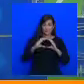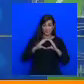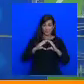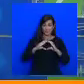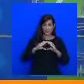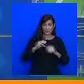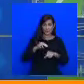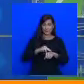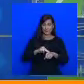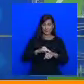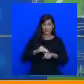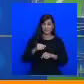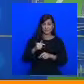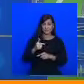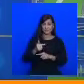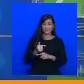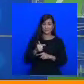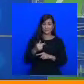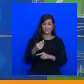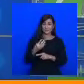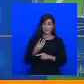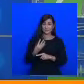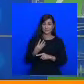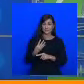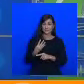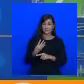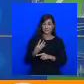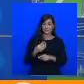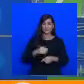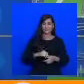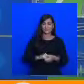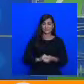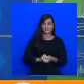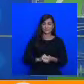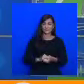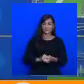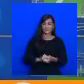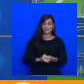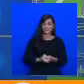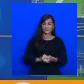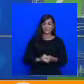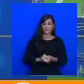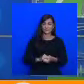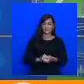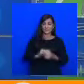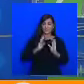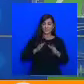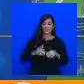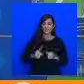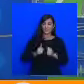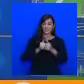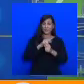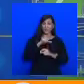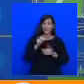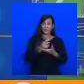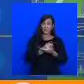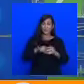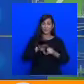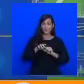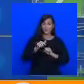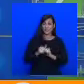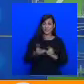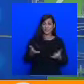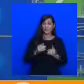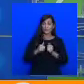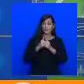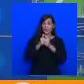Bola marrom, número 74. Marrom, 74. Já acompanhamos os sorteios da Quina, do Super